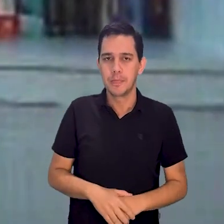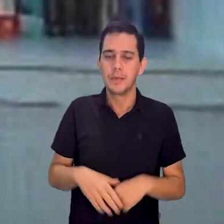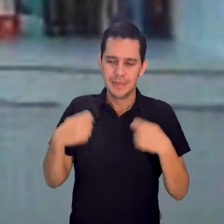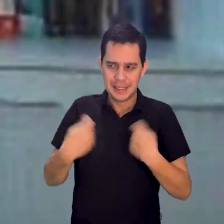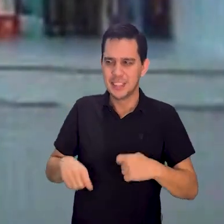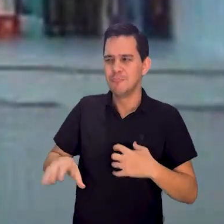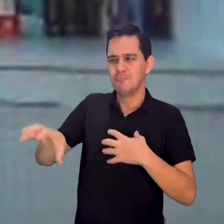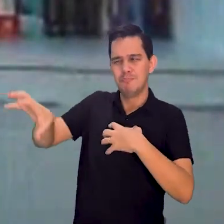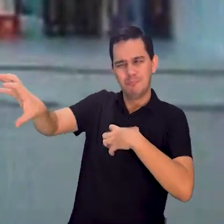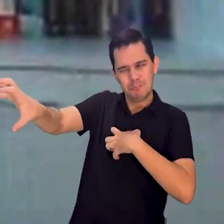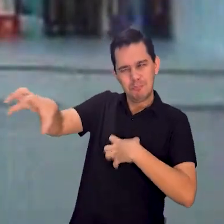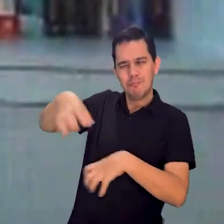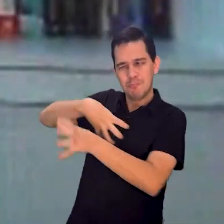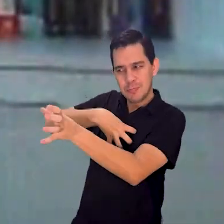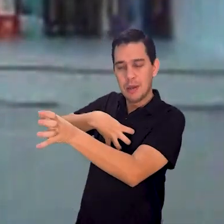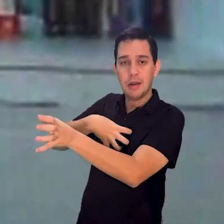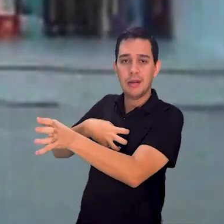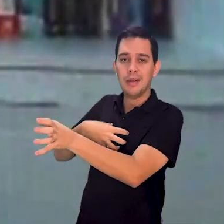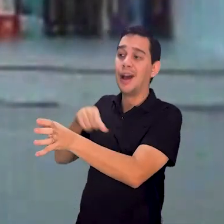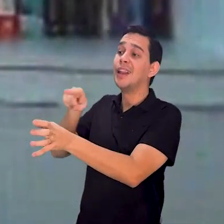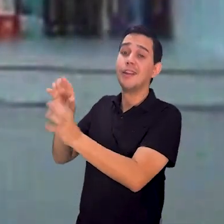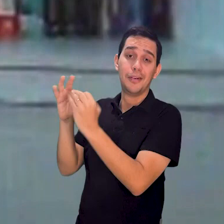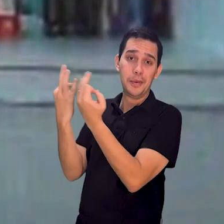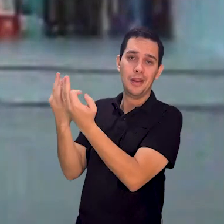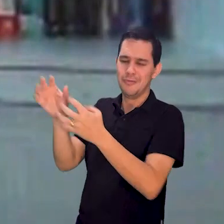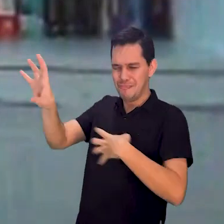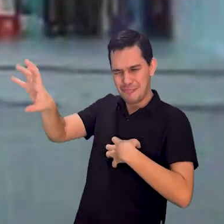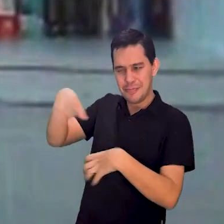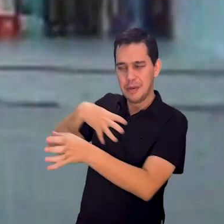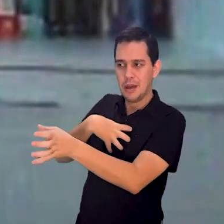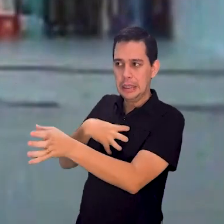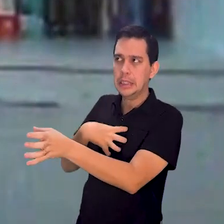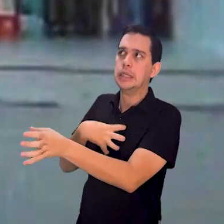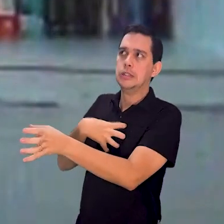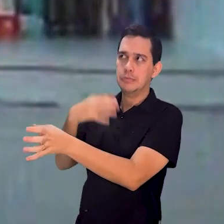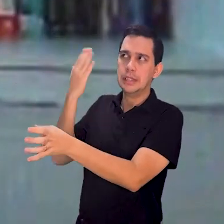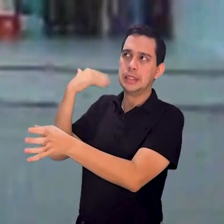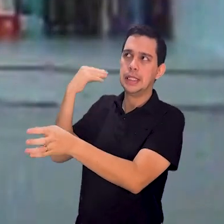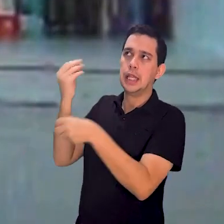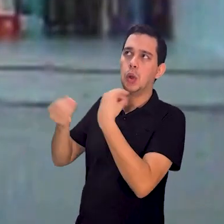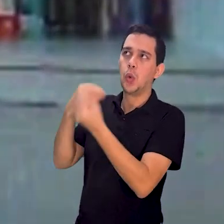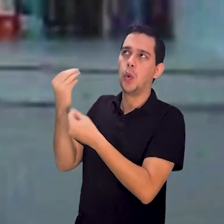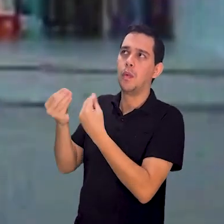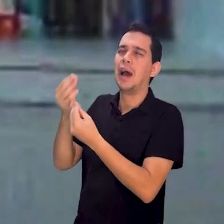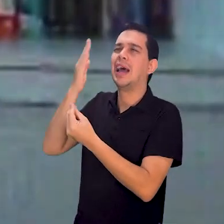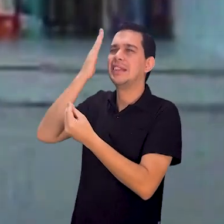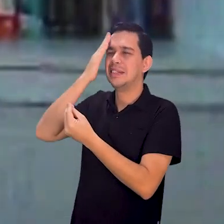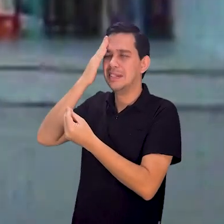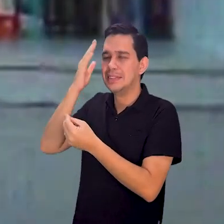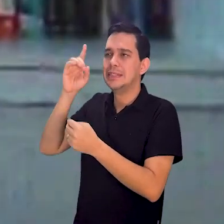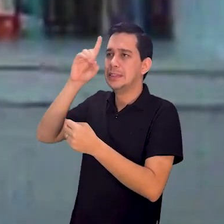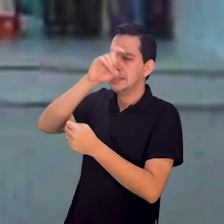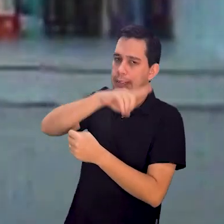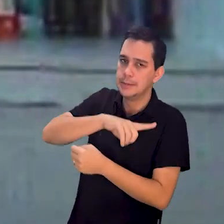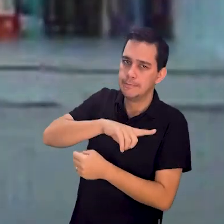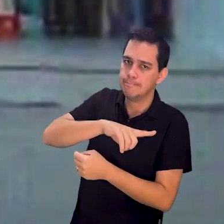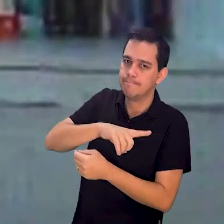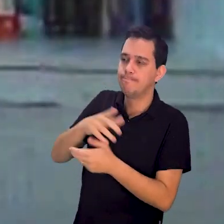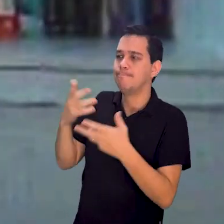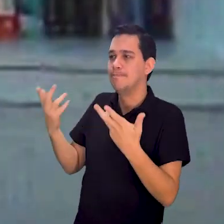Então, há que se ter um pouco de empatia, se colocar no lugar daquela família, para entender o que a situação que ela enfrentou no